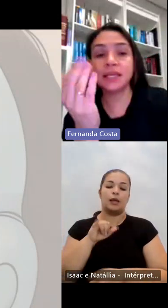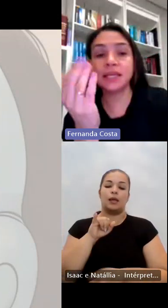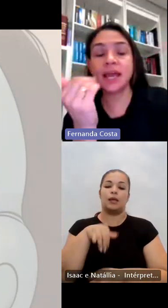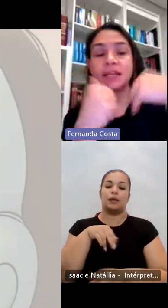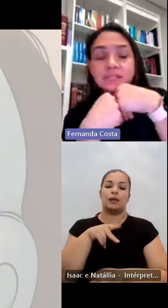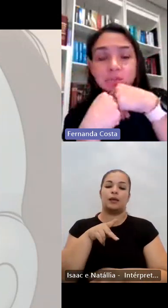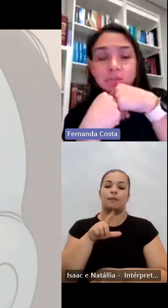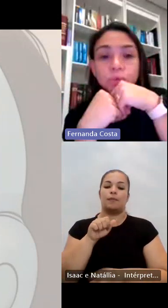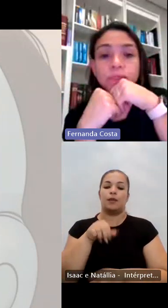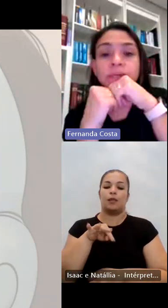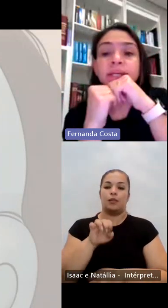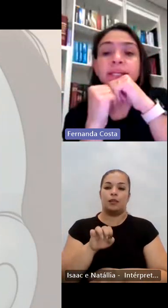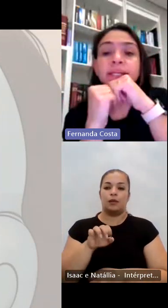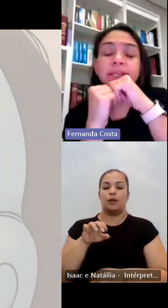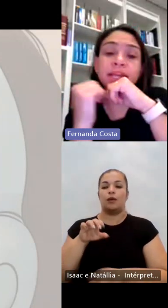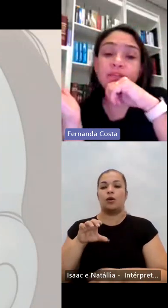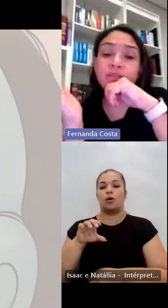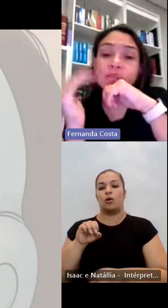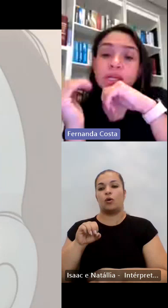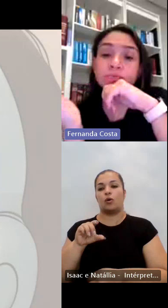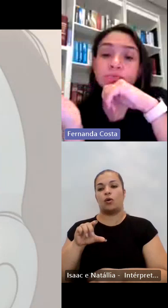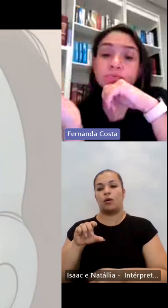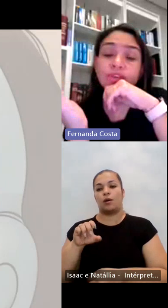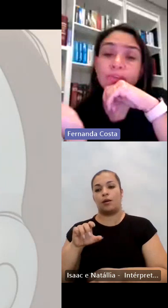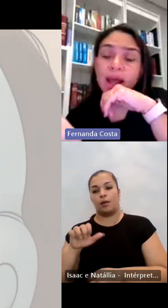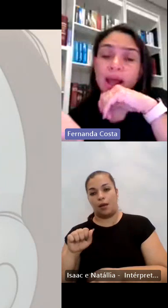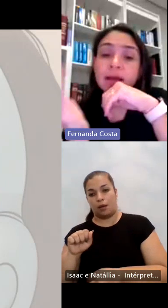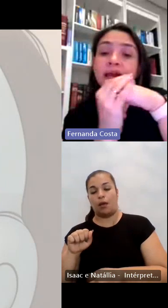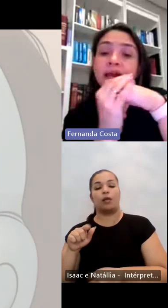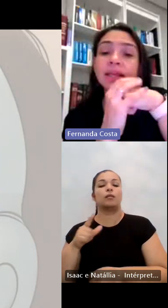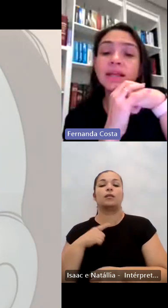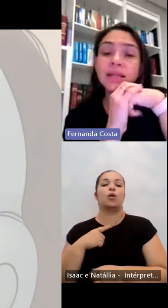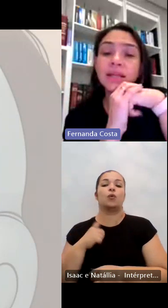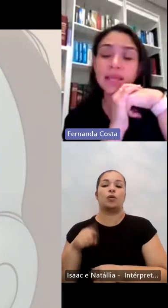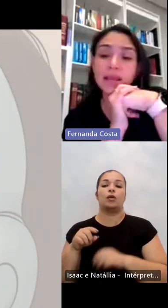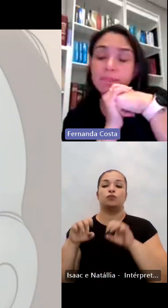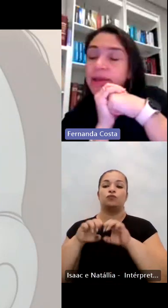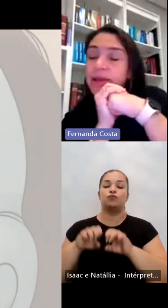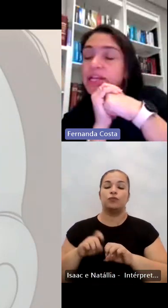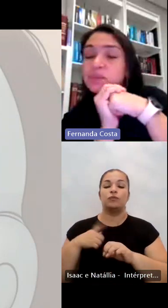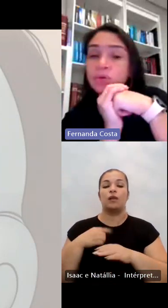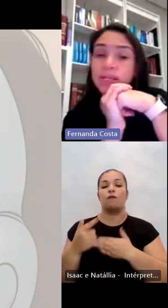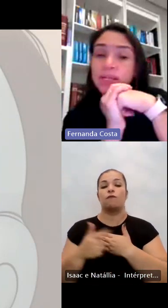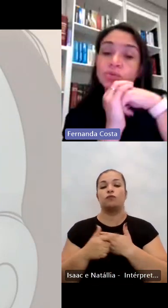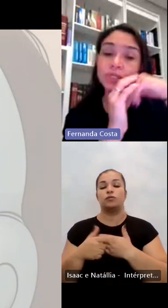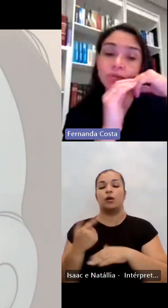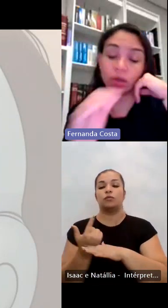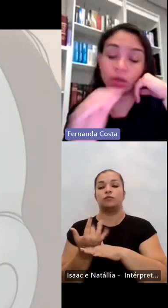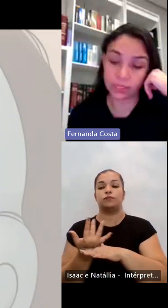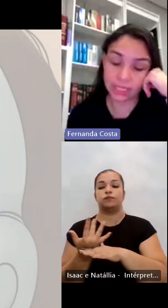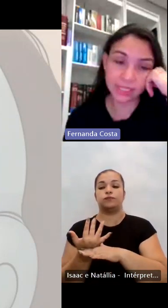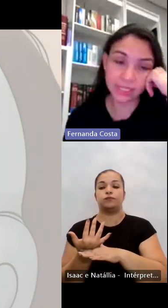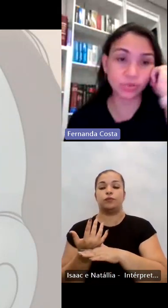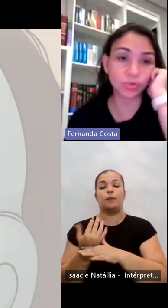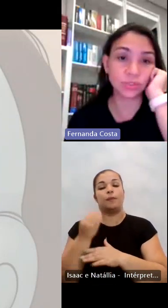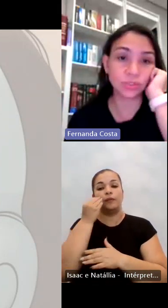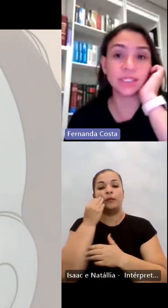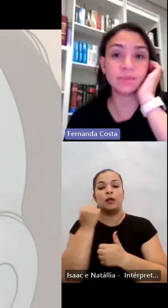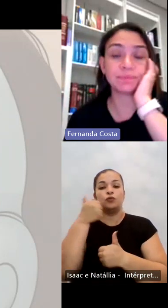que aí é essa estrutura que tem a função de vibrar para responder às ondas sonoras,